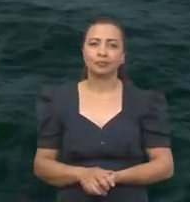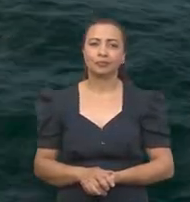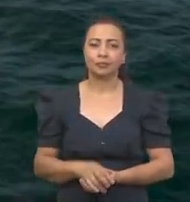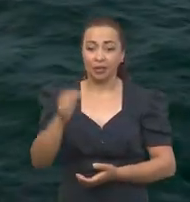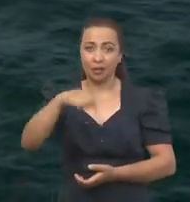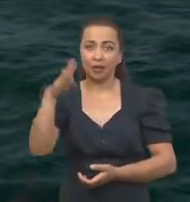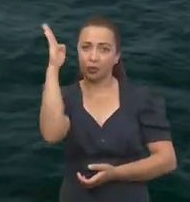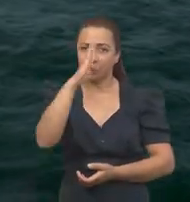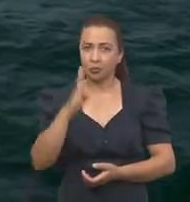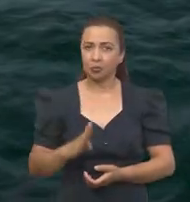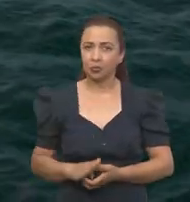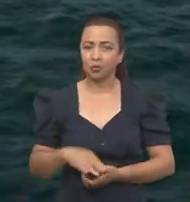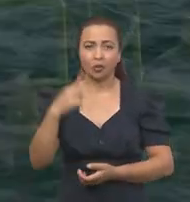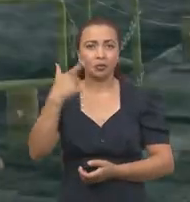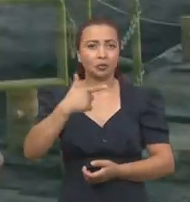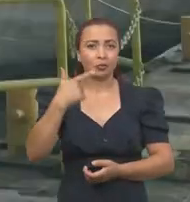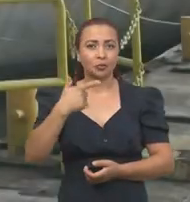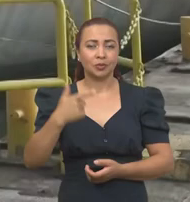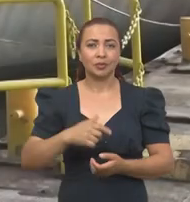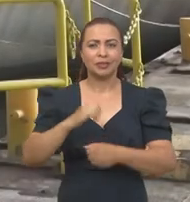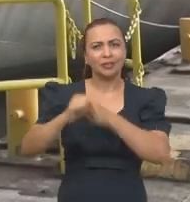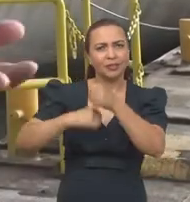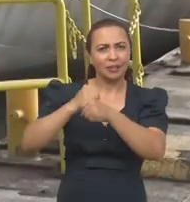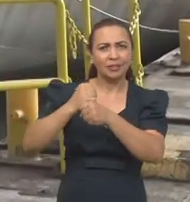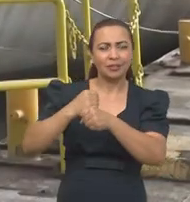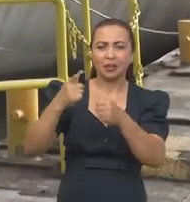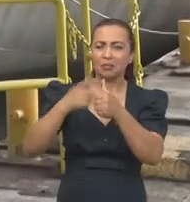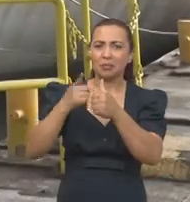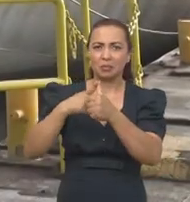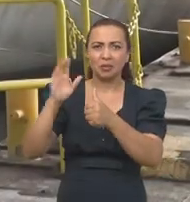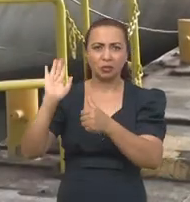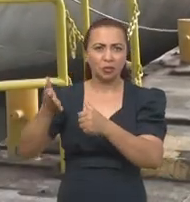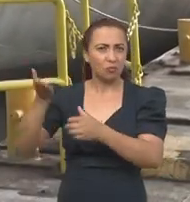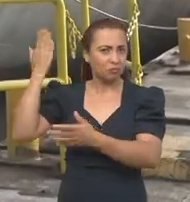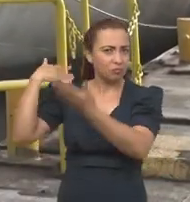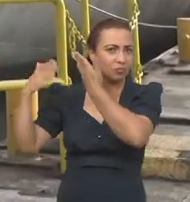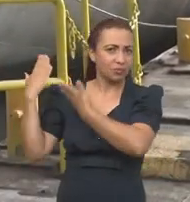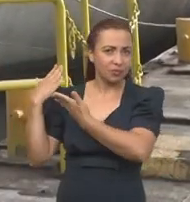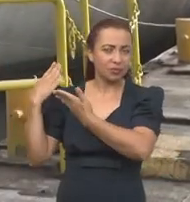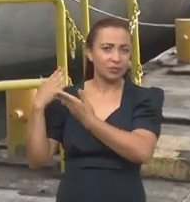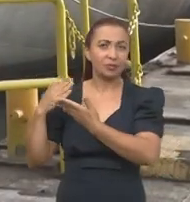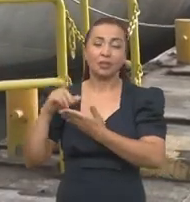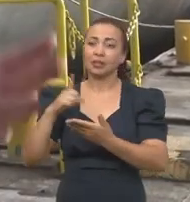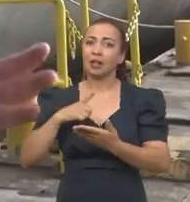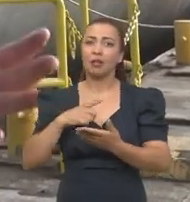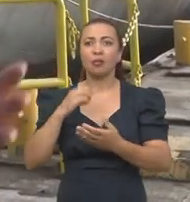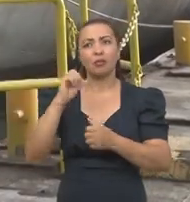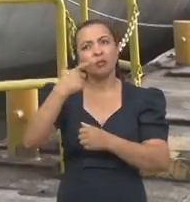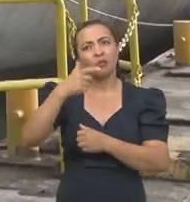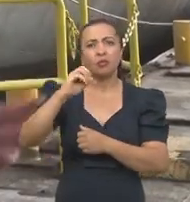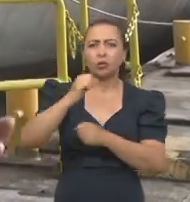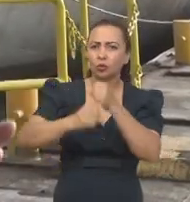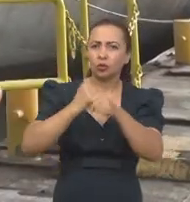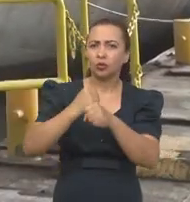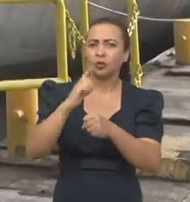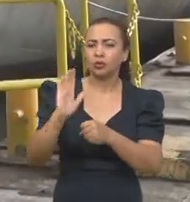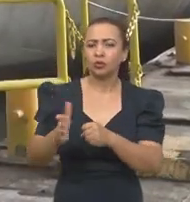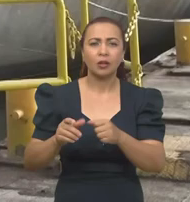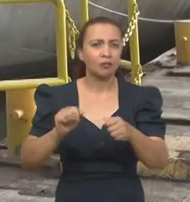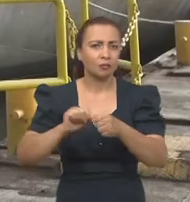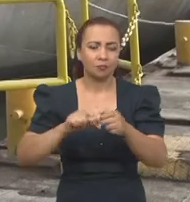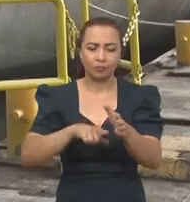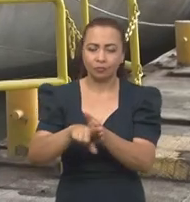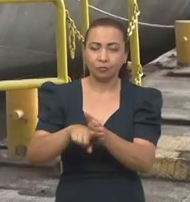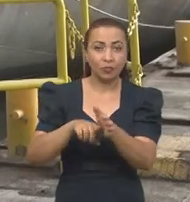do Brasil pela segunda vez né dez anos depois da primeira passagem dele e eu tava já 20 anos vem fazendo esse